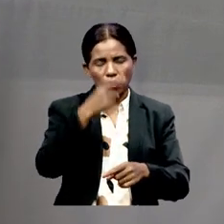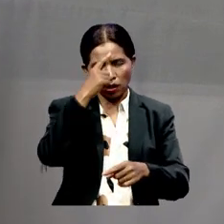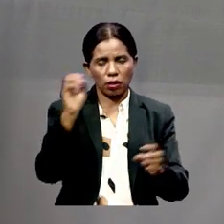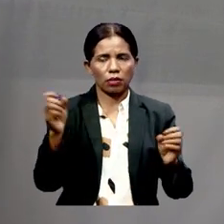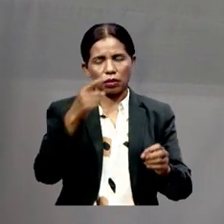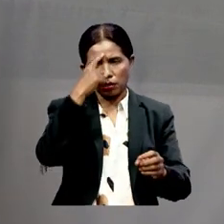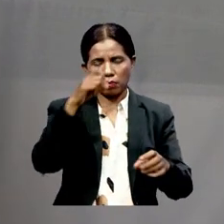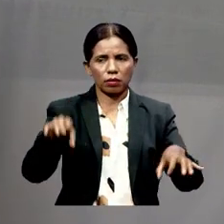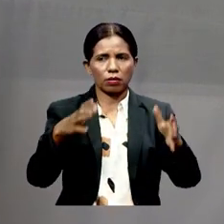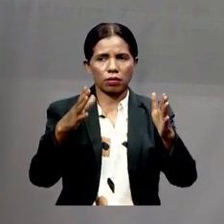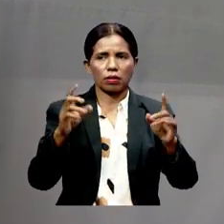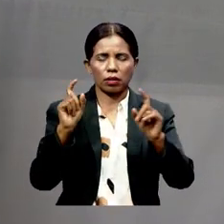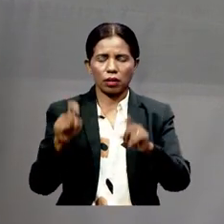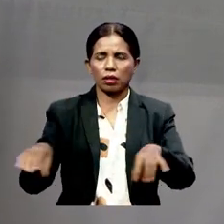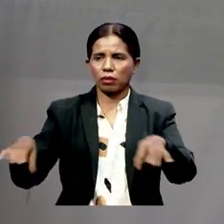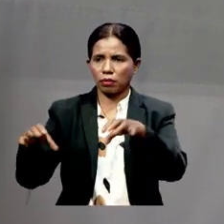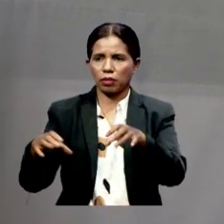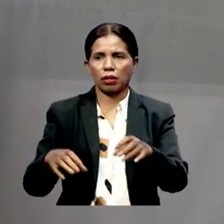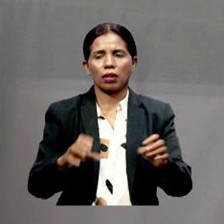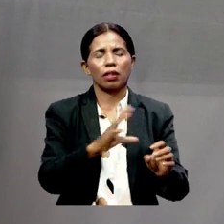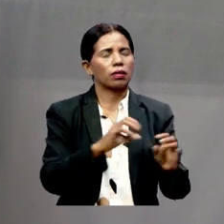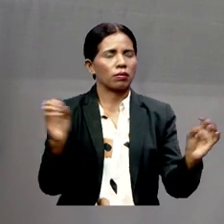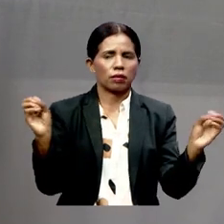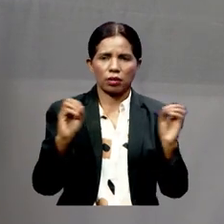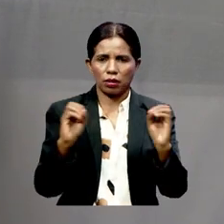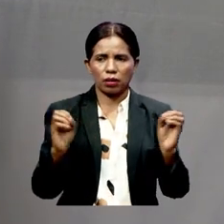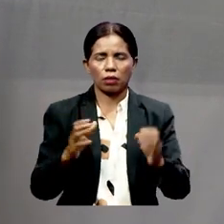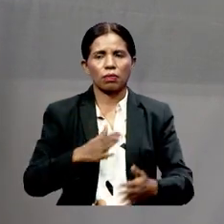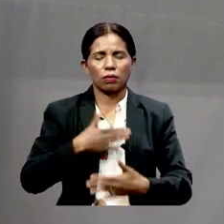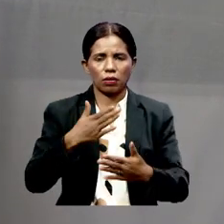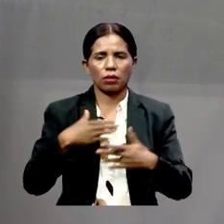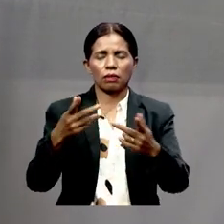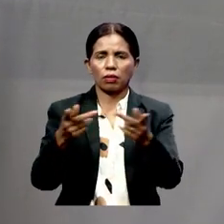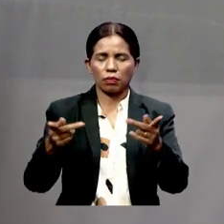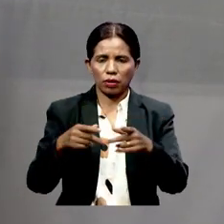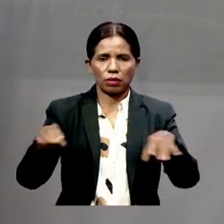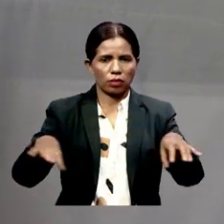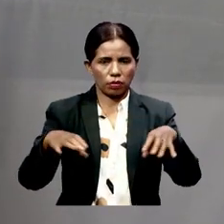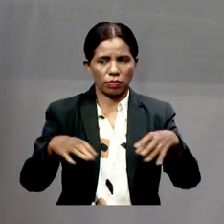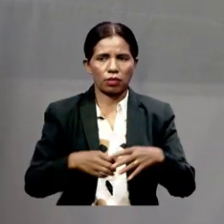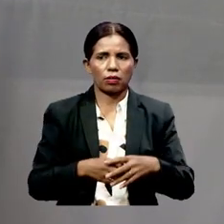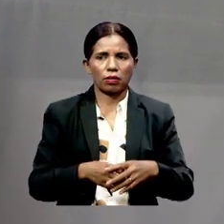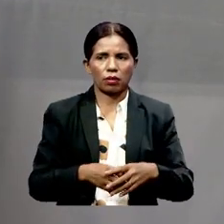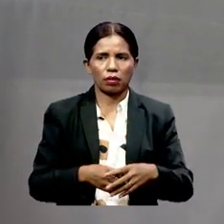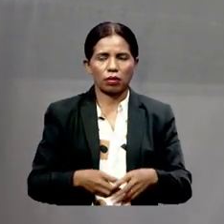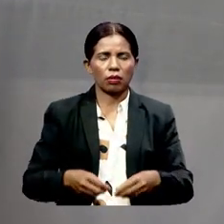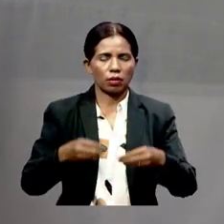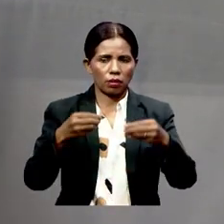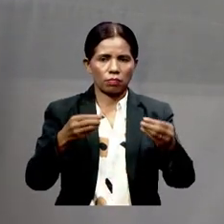nio funcionário obrigatório serviço, mas niemos lá contente e nifate serviço. Niemos influência para